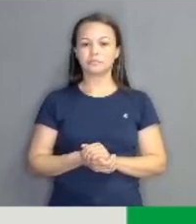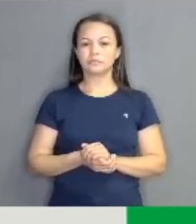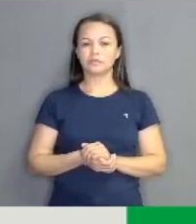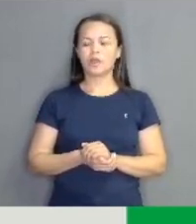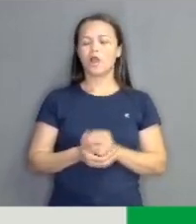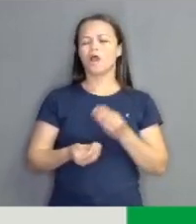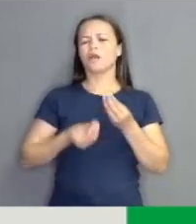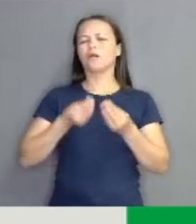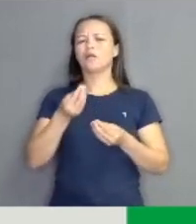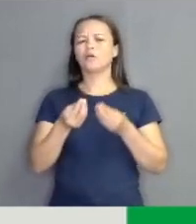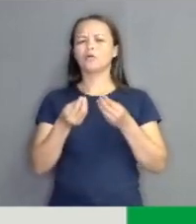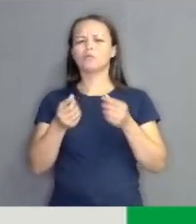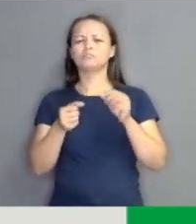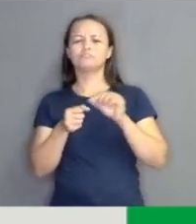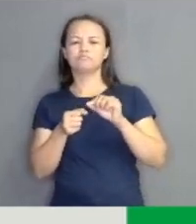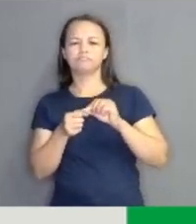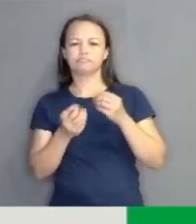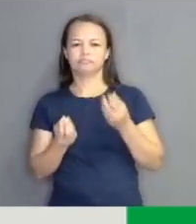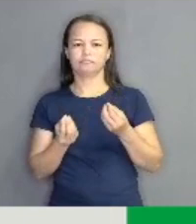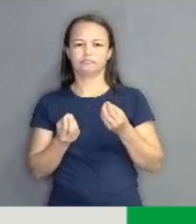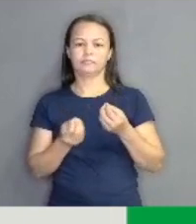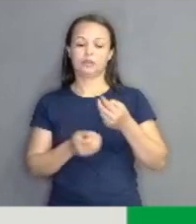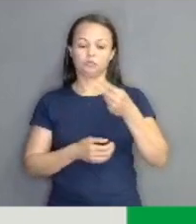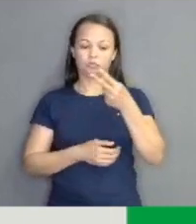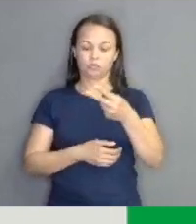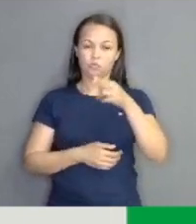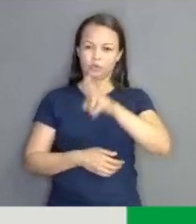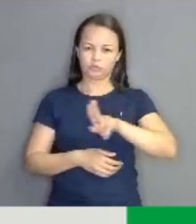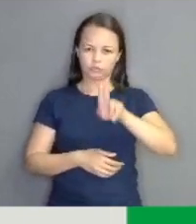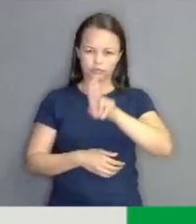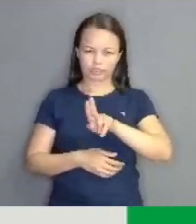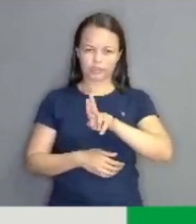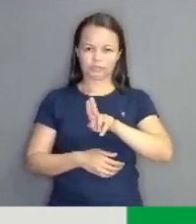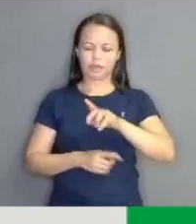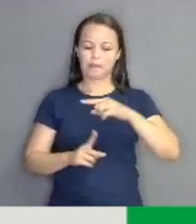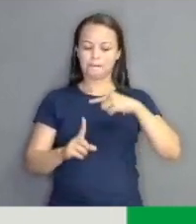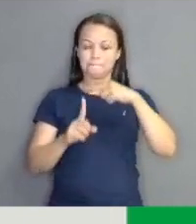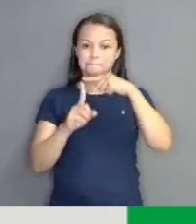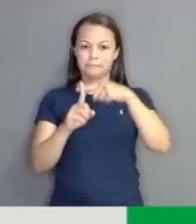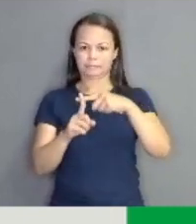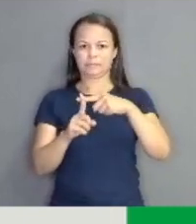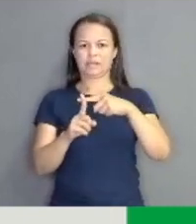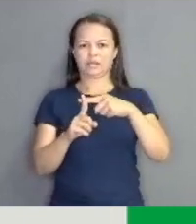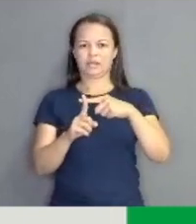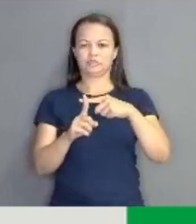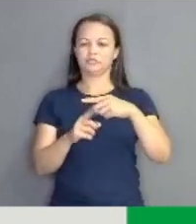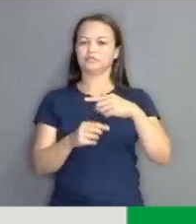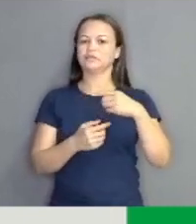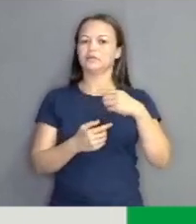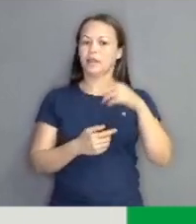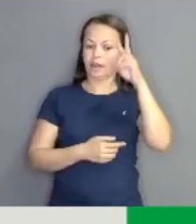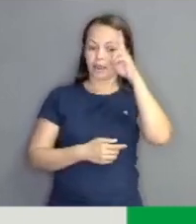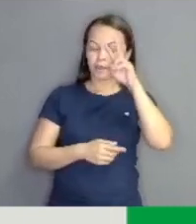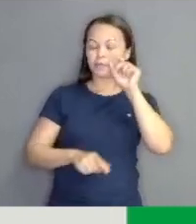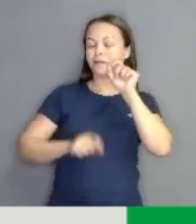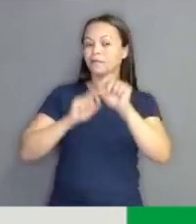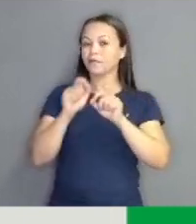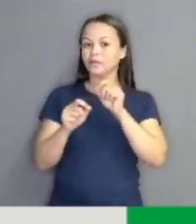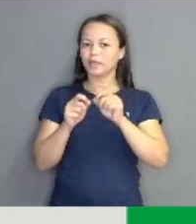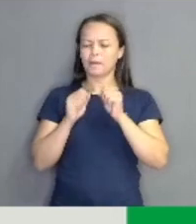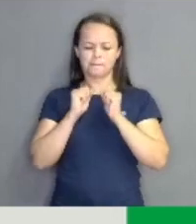Como foi que fizemos aqui? 2 unidades mais, lembrando que podemos